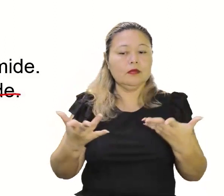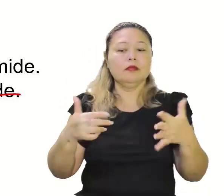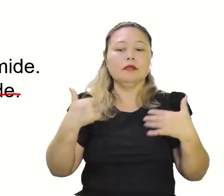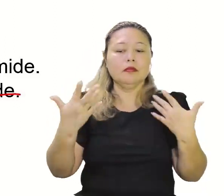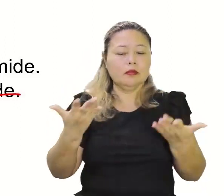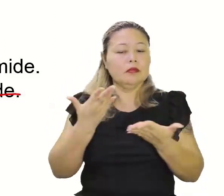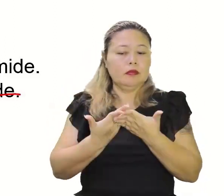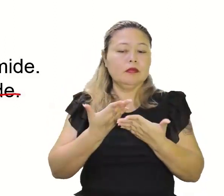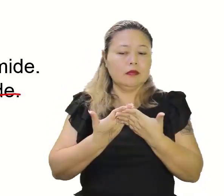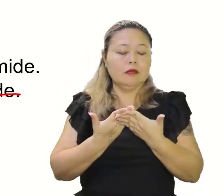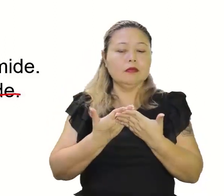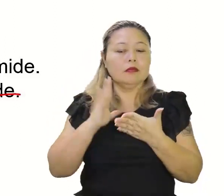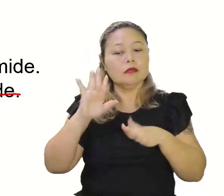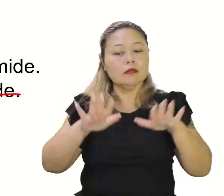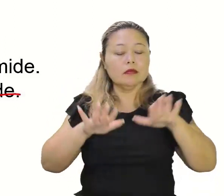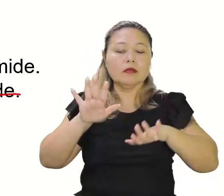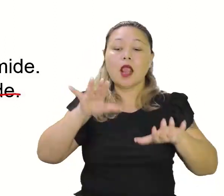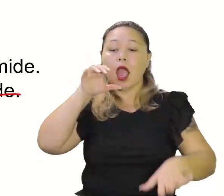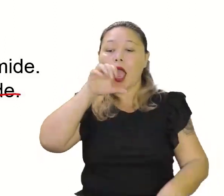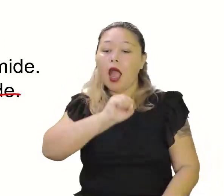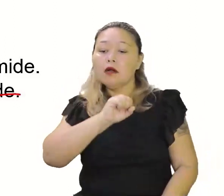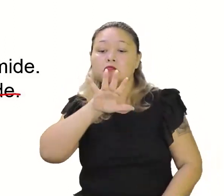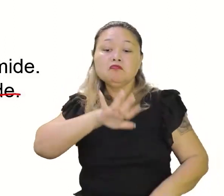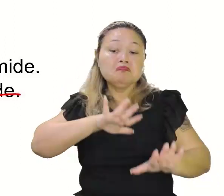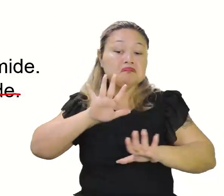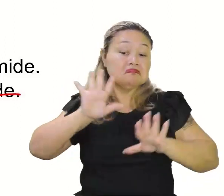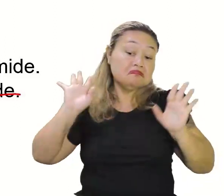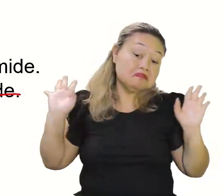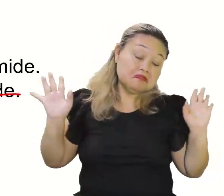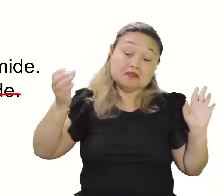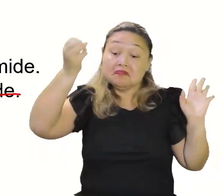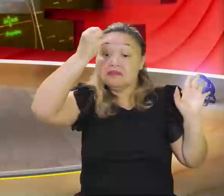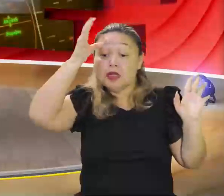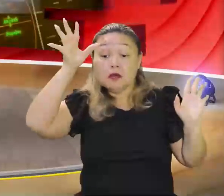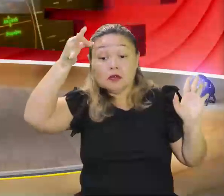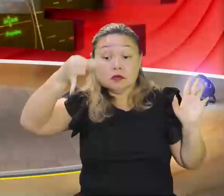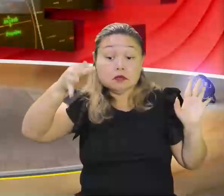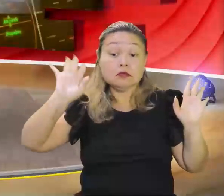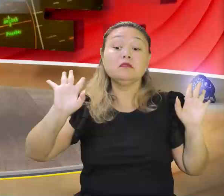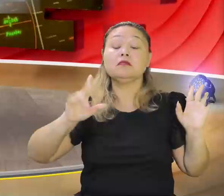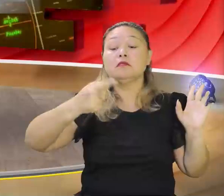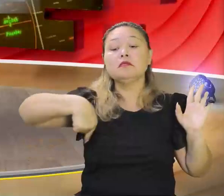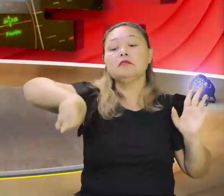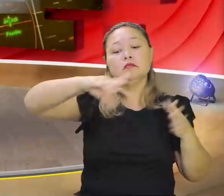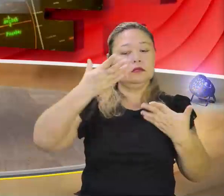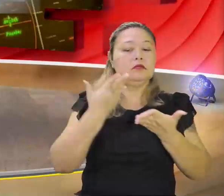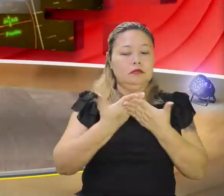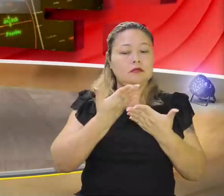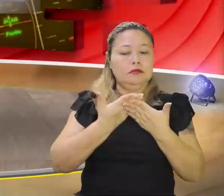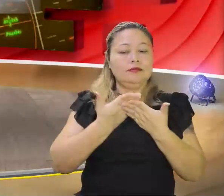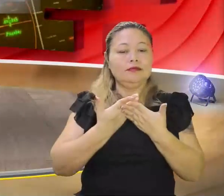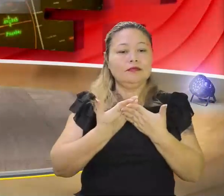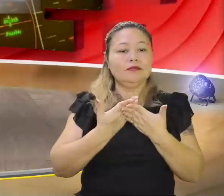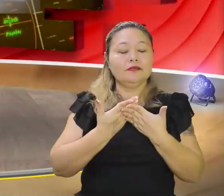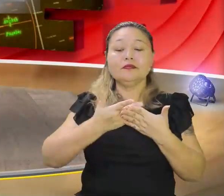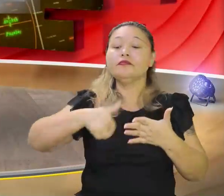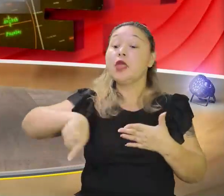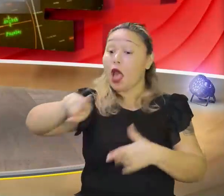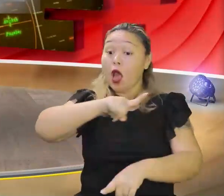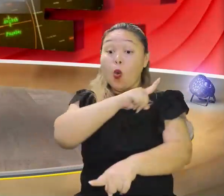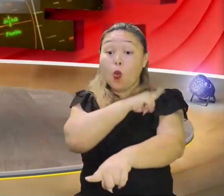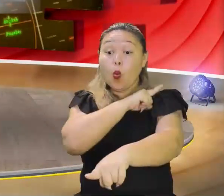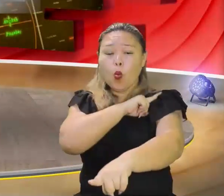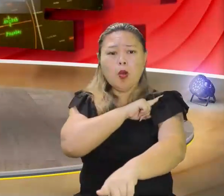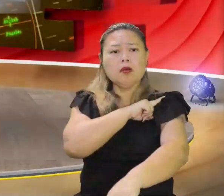já, assim, às vezes bem rápido, às vezes não, né, não lembram direitinho, mas vocês já estudaram. E a galera tá no primeiro ano perguntando,